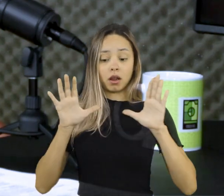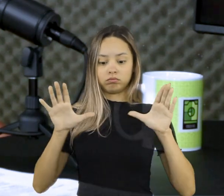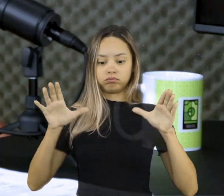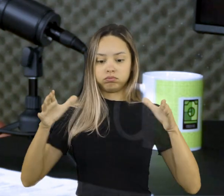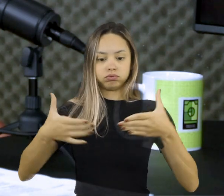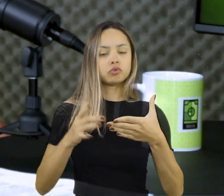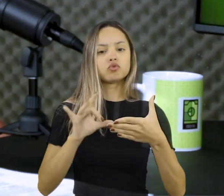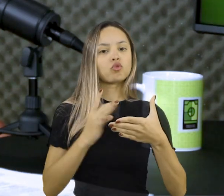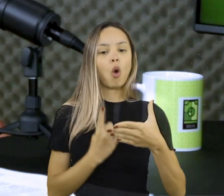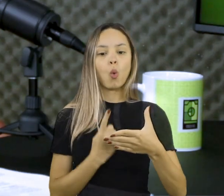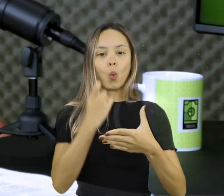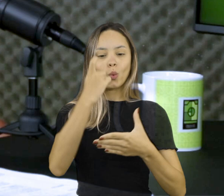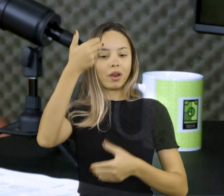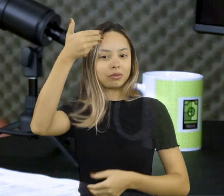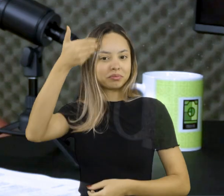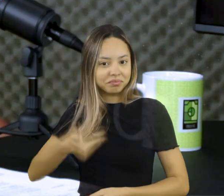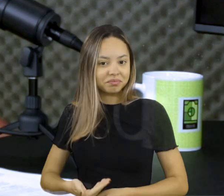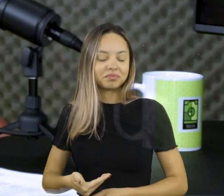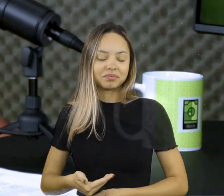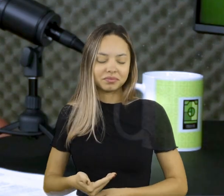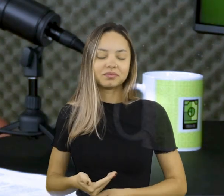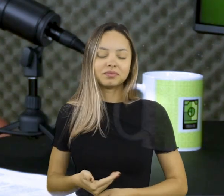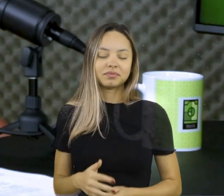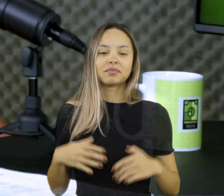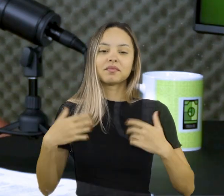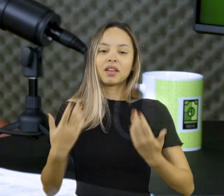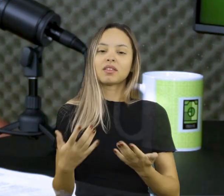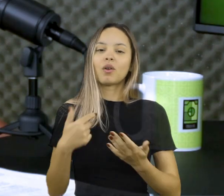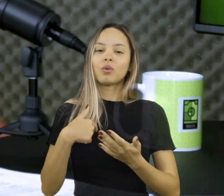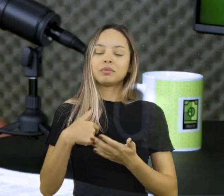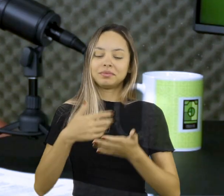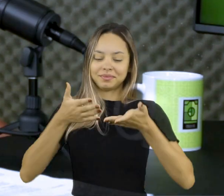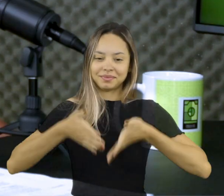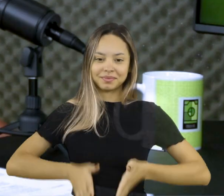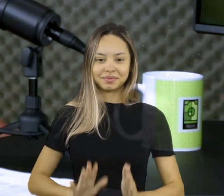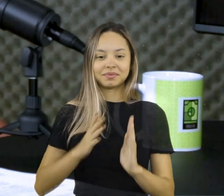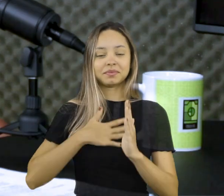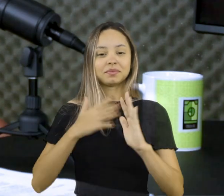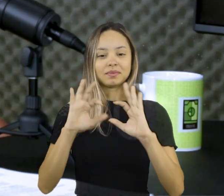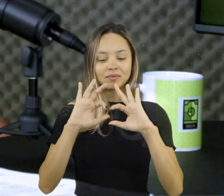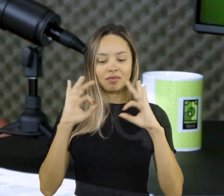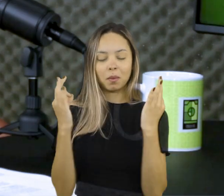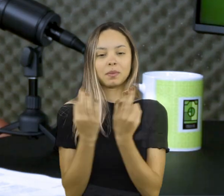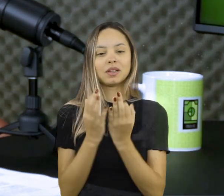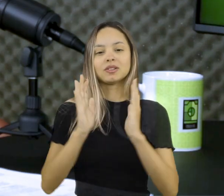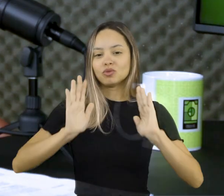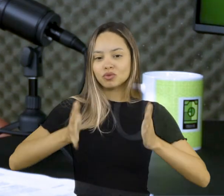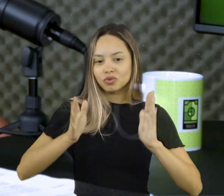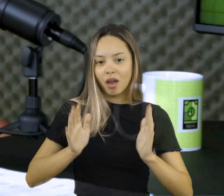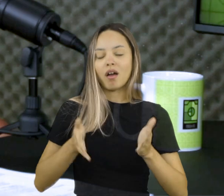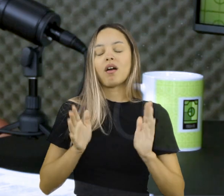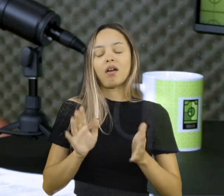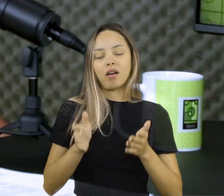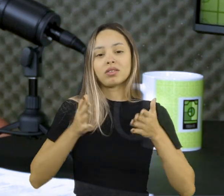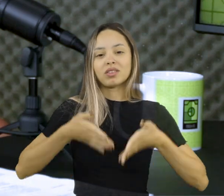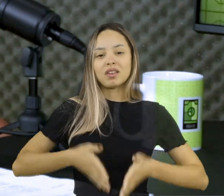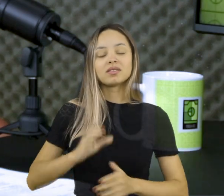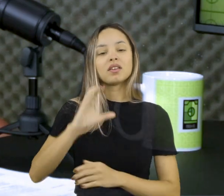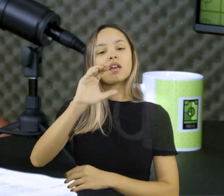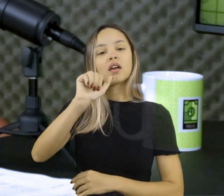visual, tá? E a minha chegada na família, né? Eu já nasci com catarata congênita.